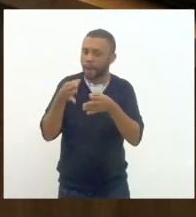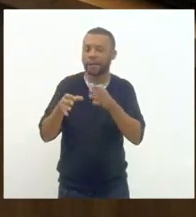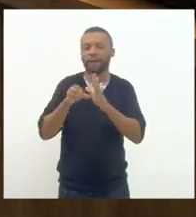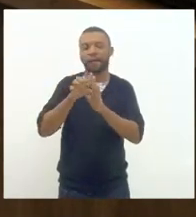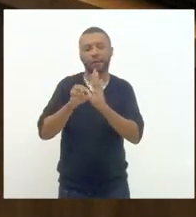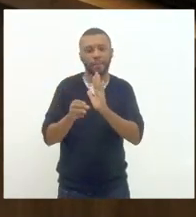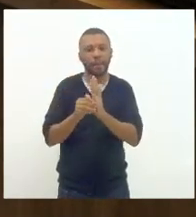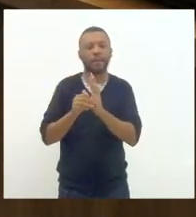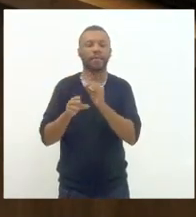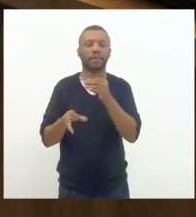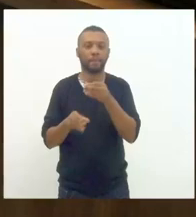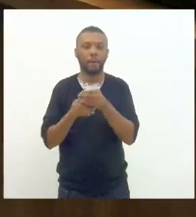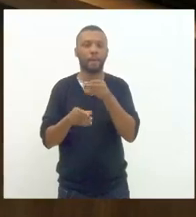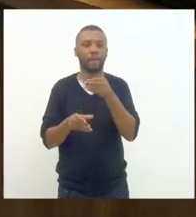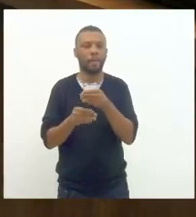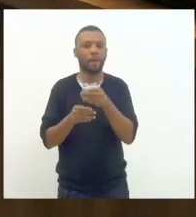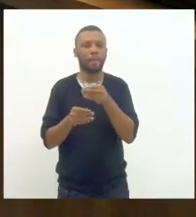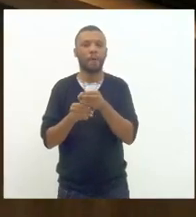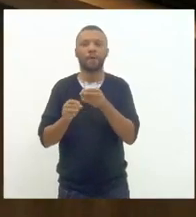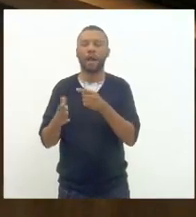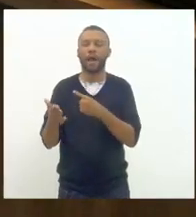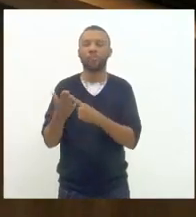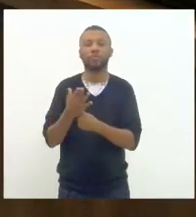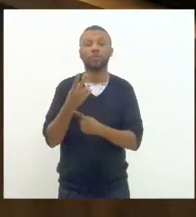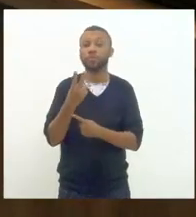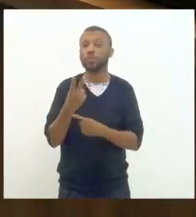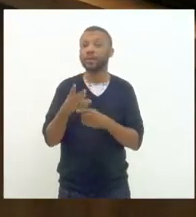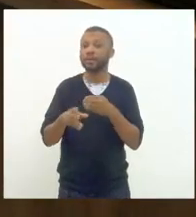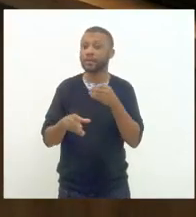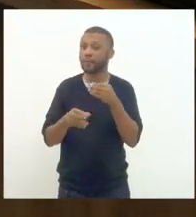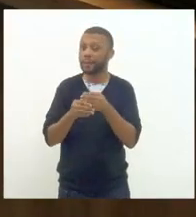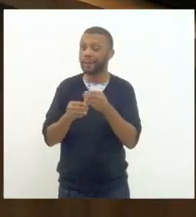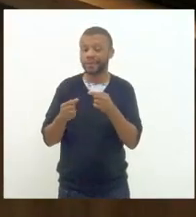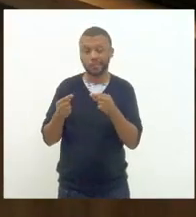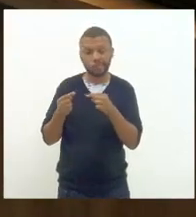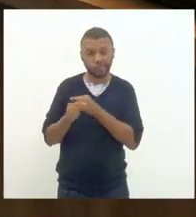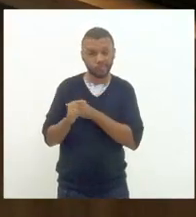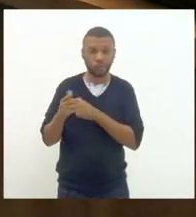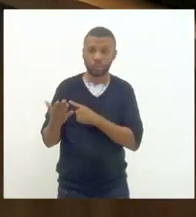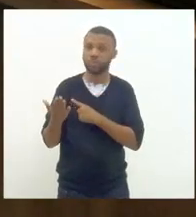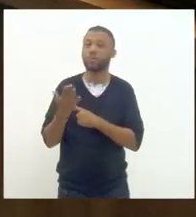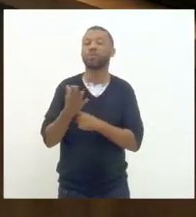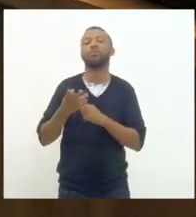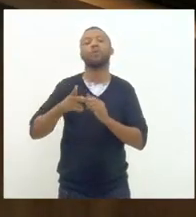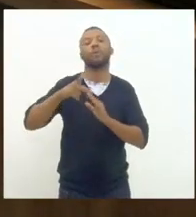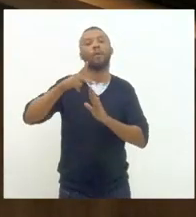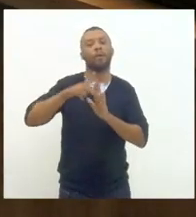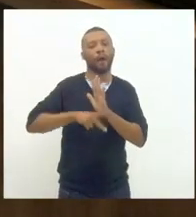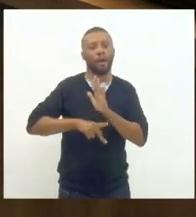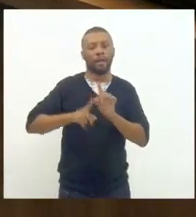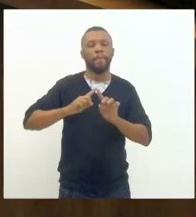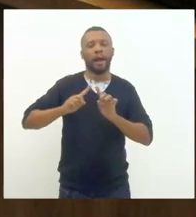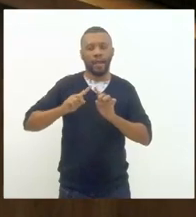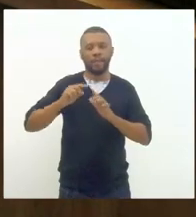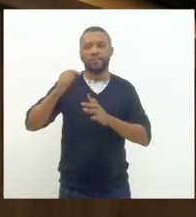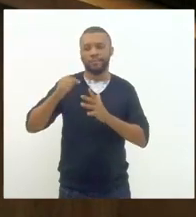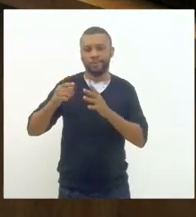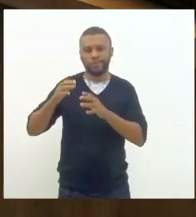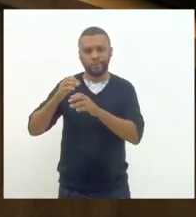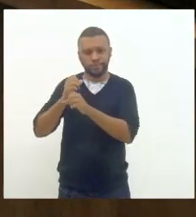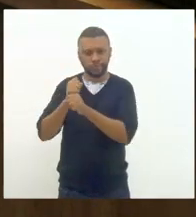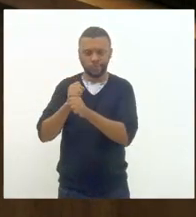que contribui muito. Só duas emendas que não contribuem com o projeto, mas as demais emendas, todas